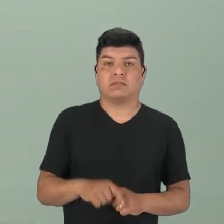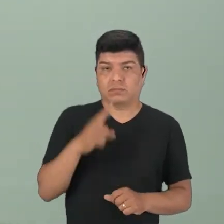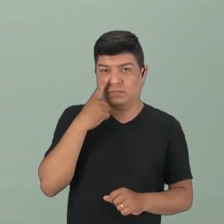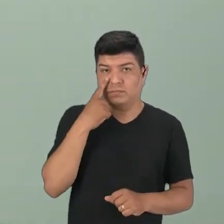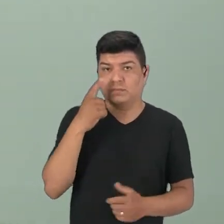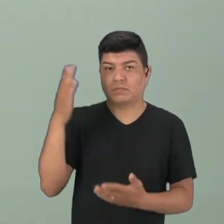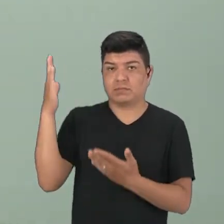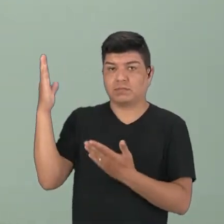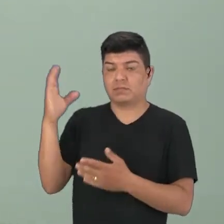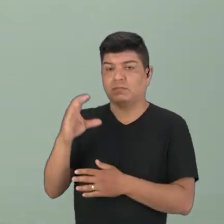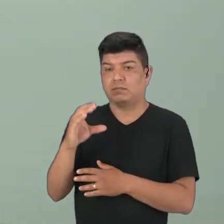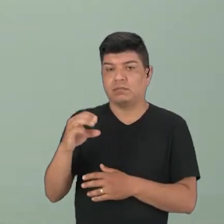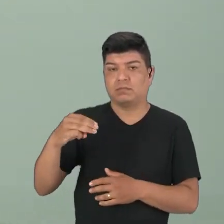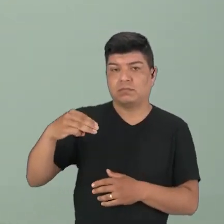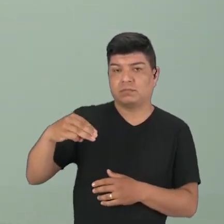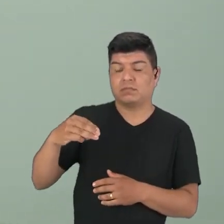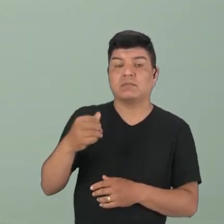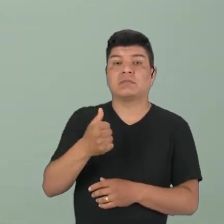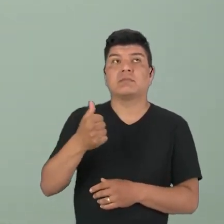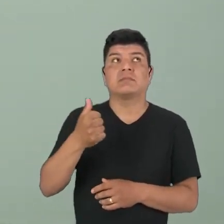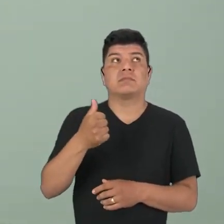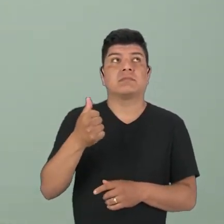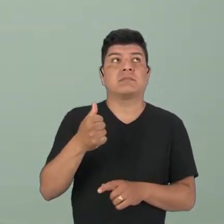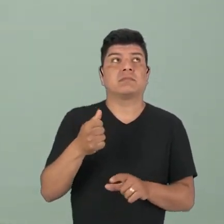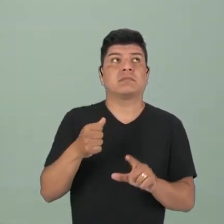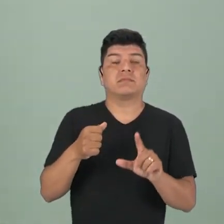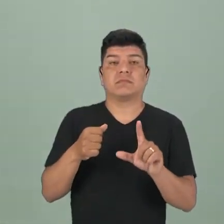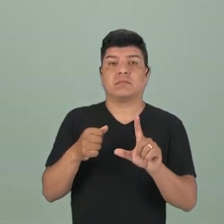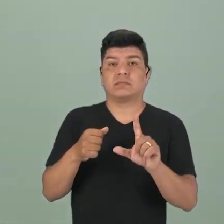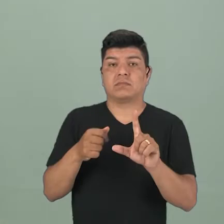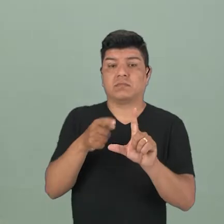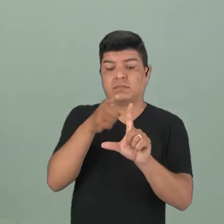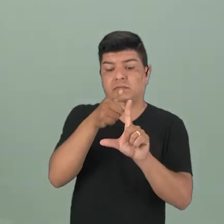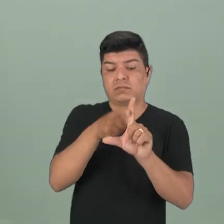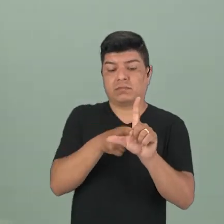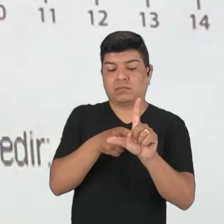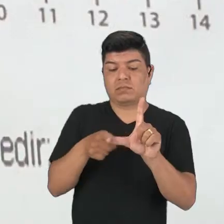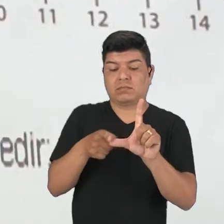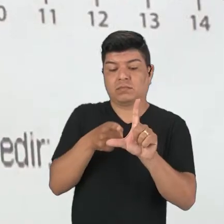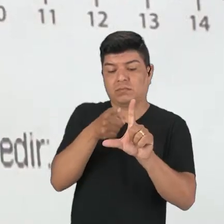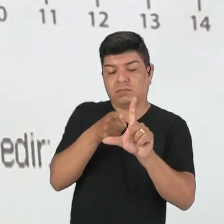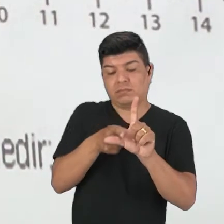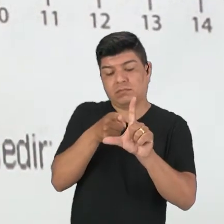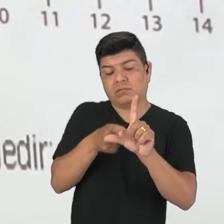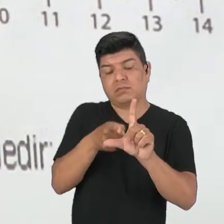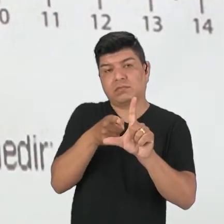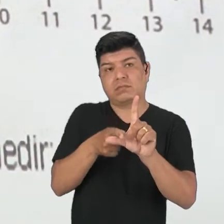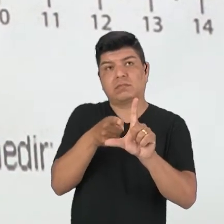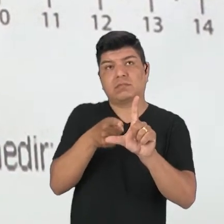só, centímetro é esse primeiro tracinho, do primeiro tracinho da régua preto,